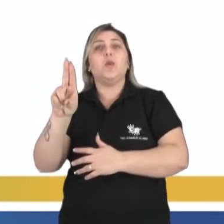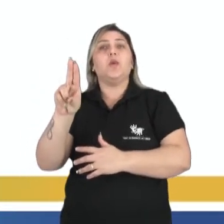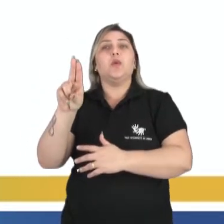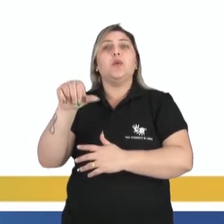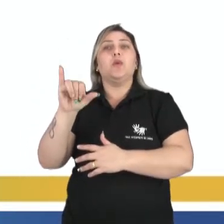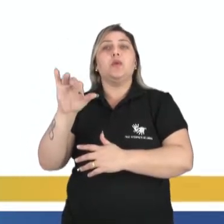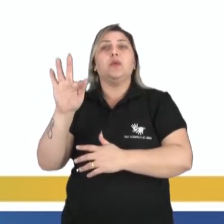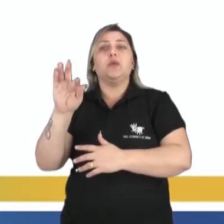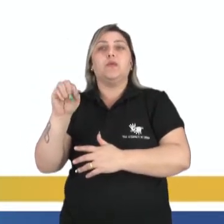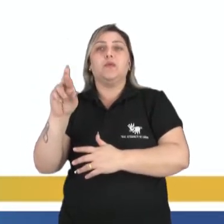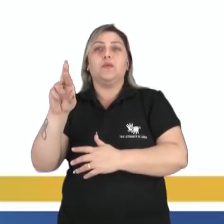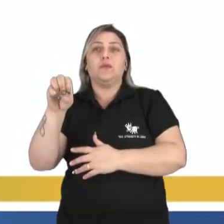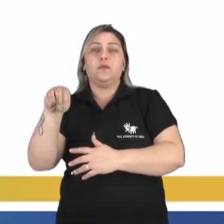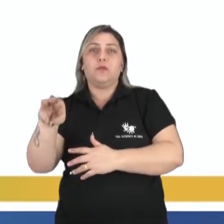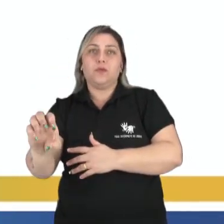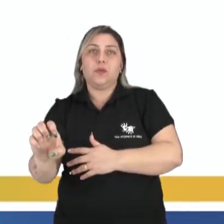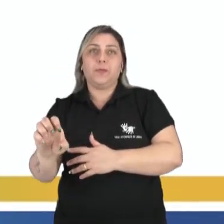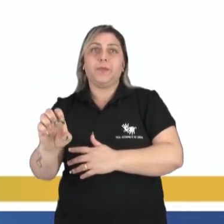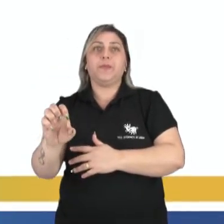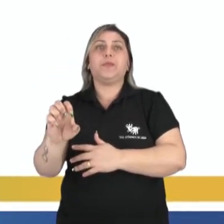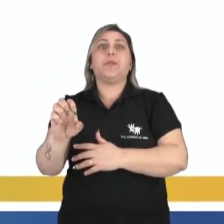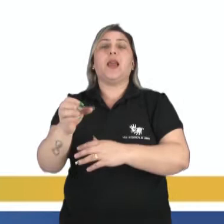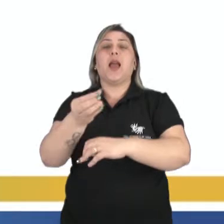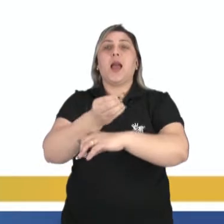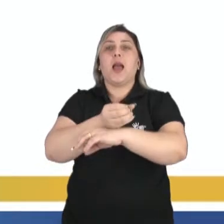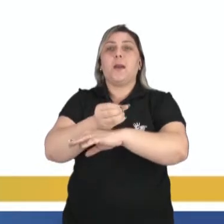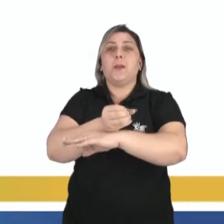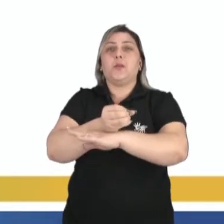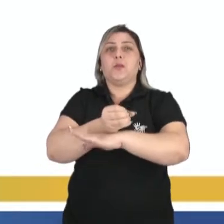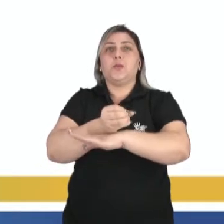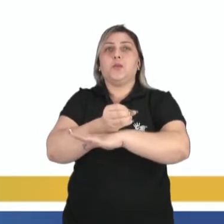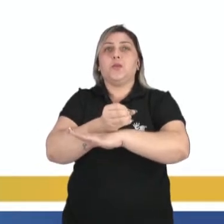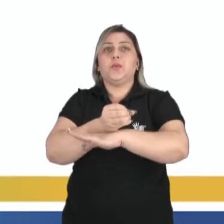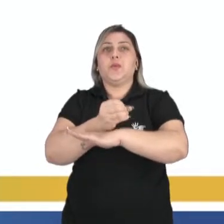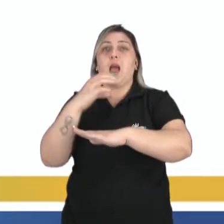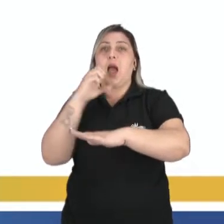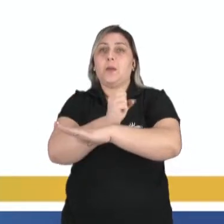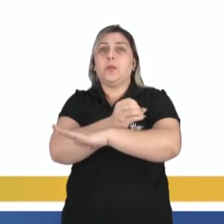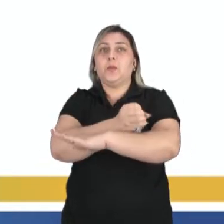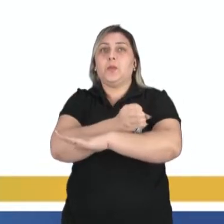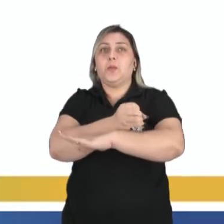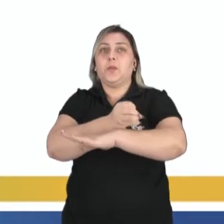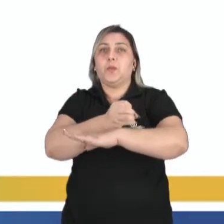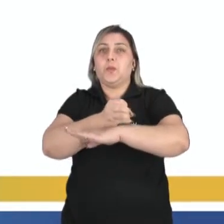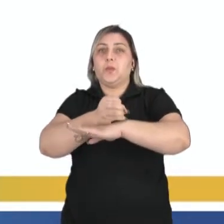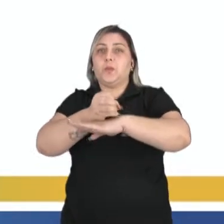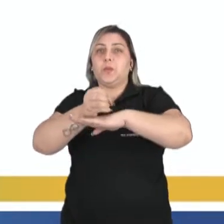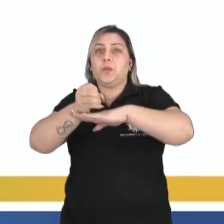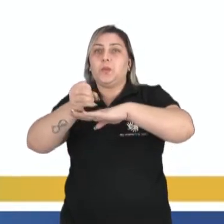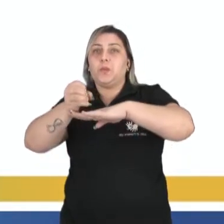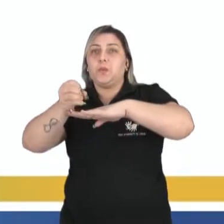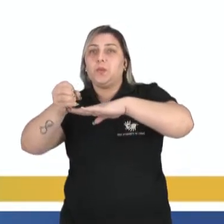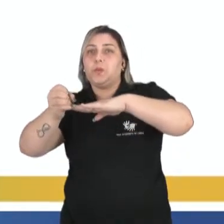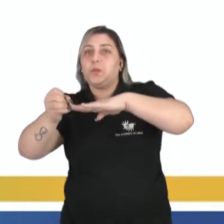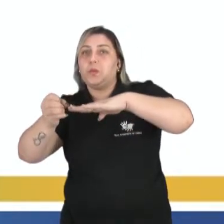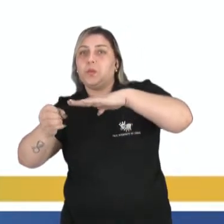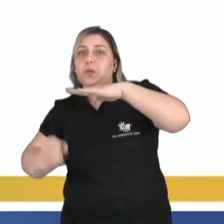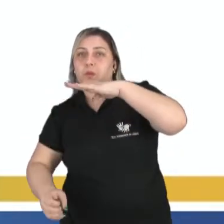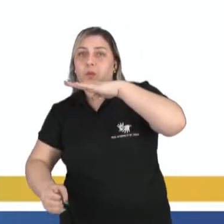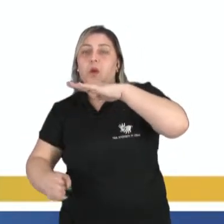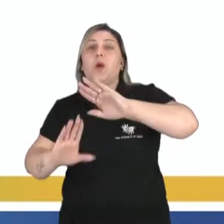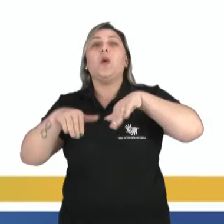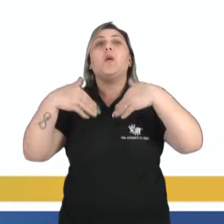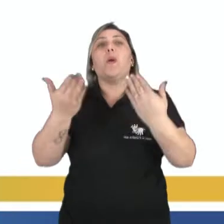que a bolinha vem sobre a mesa, ela vem com velocidade constante, MRU. Qual figura